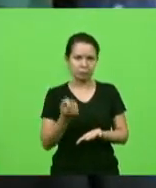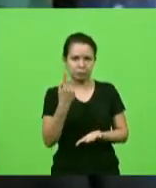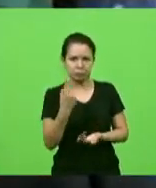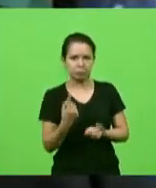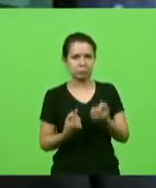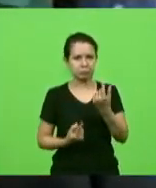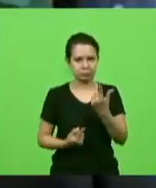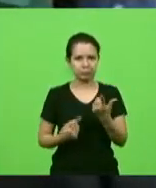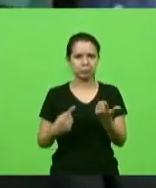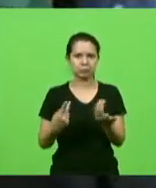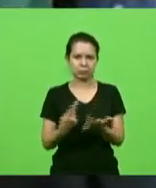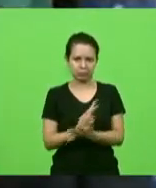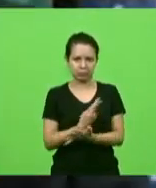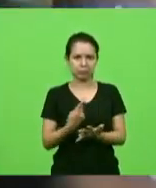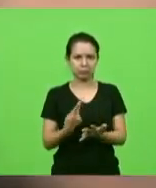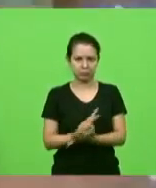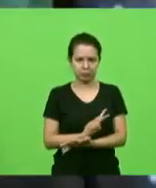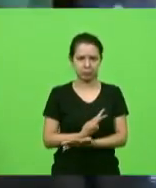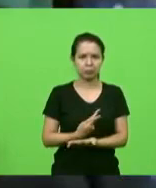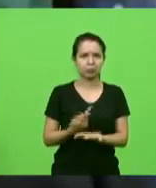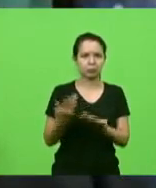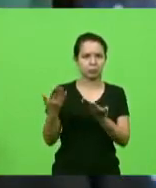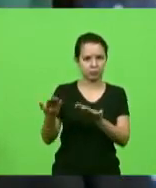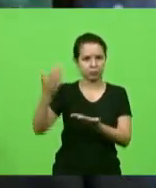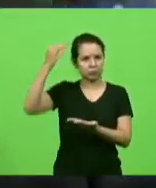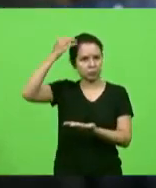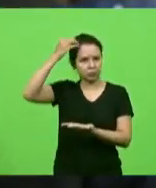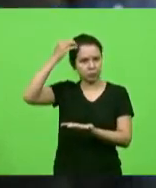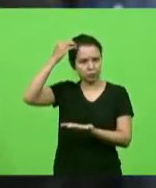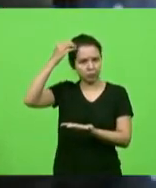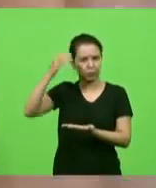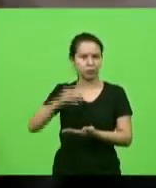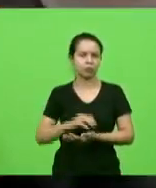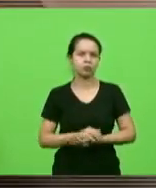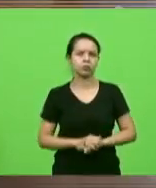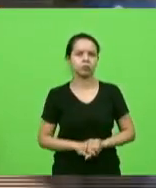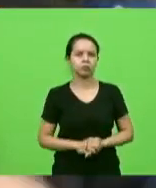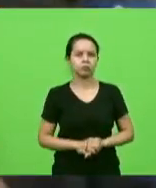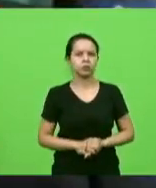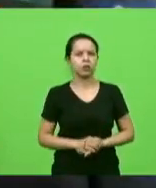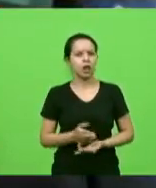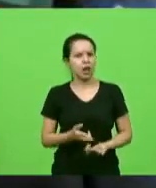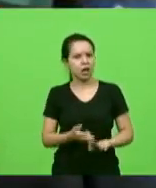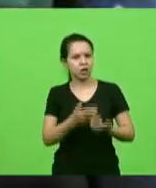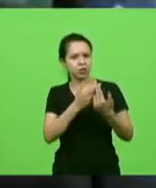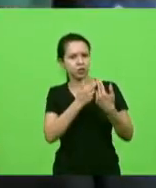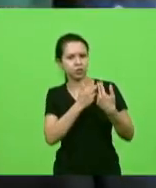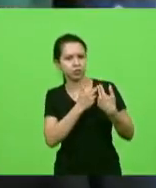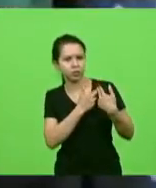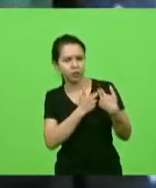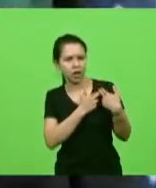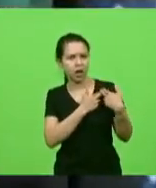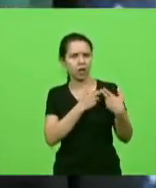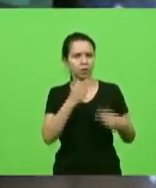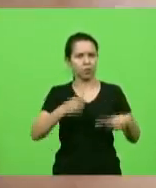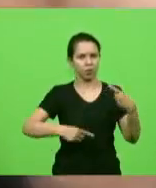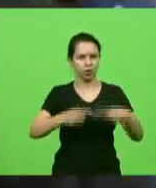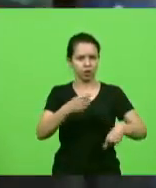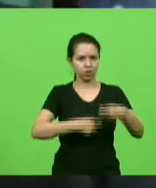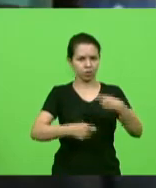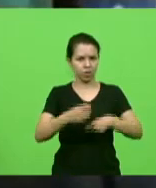das condutas atribuídas ao denunciar sem indícios mínimos para configuração da responsabilidade política dos partidos